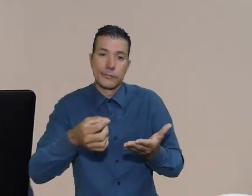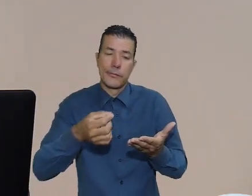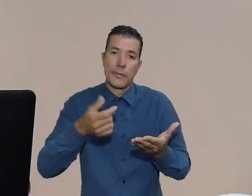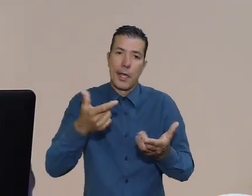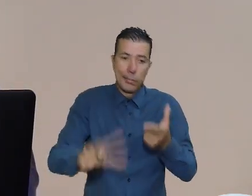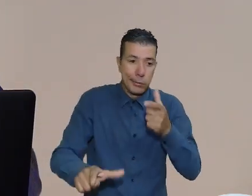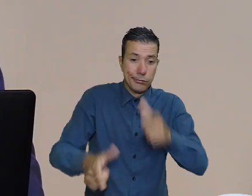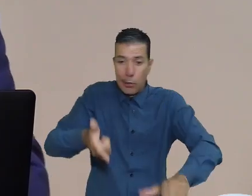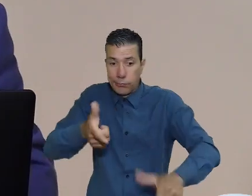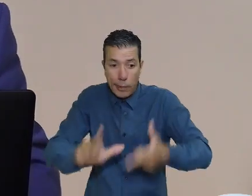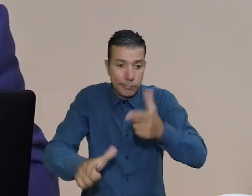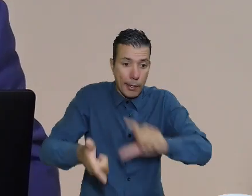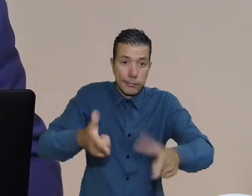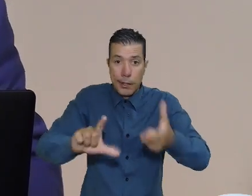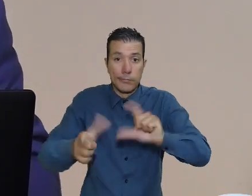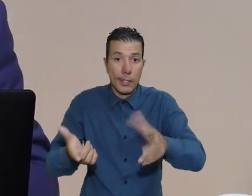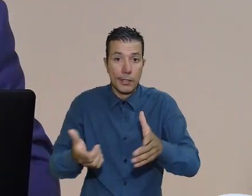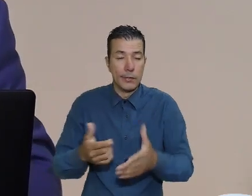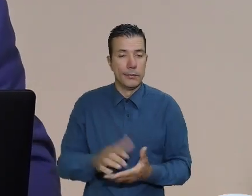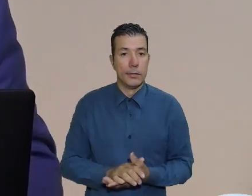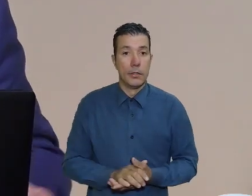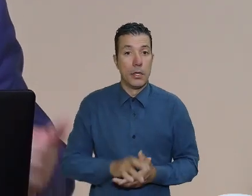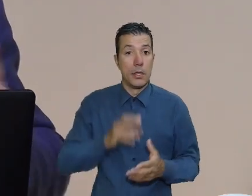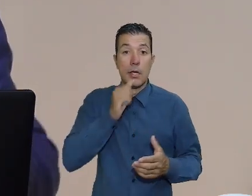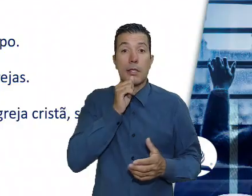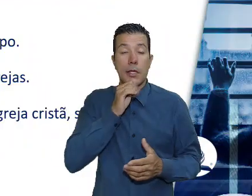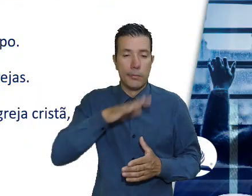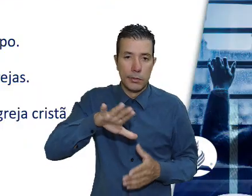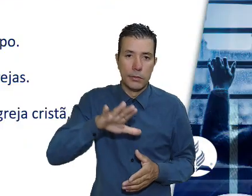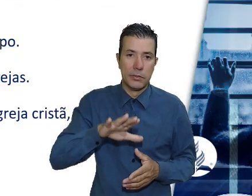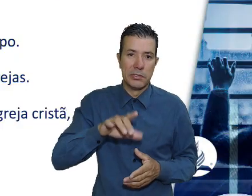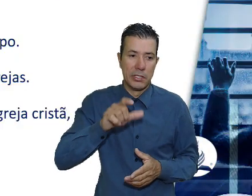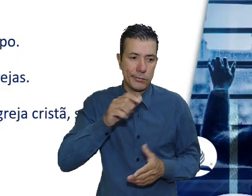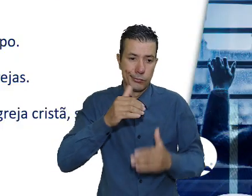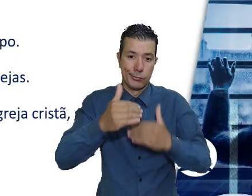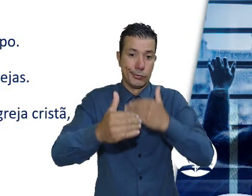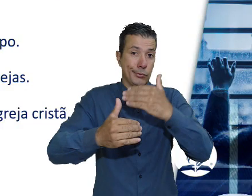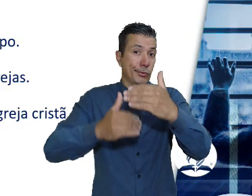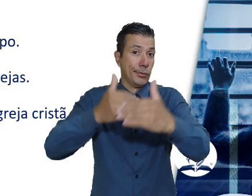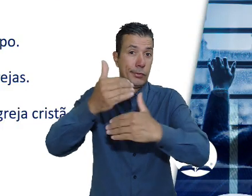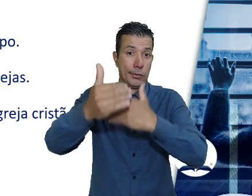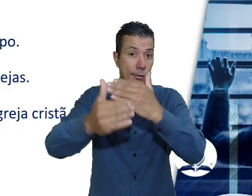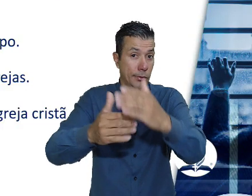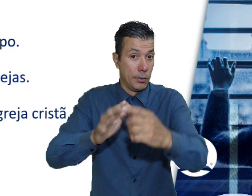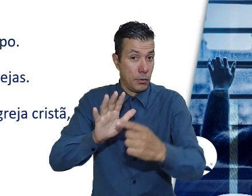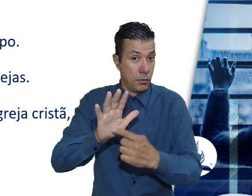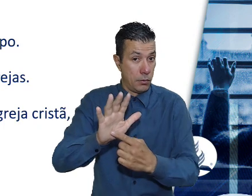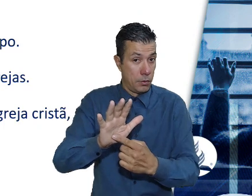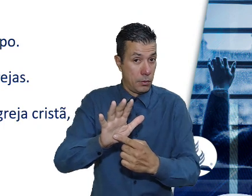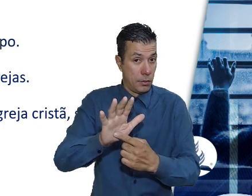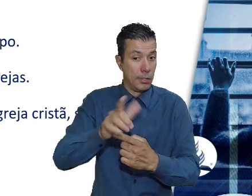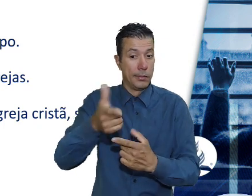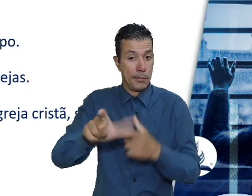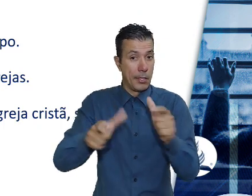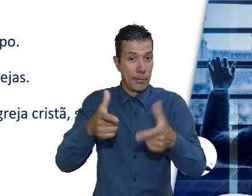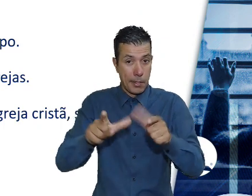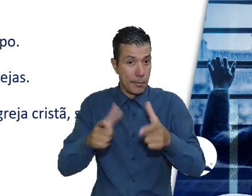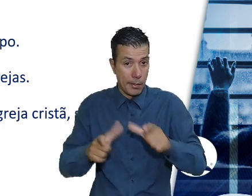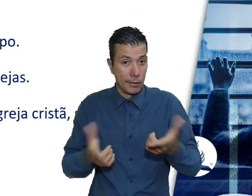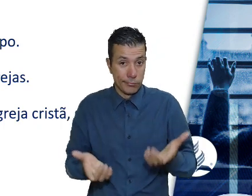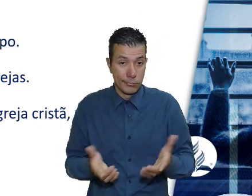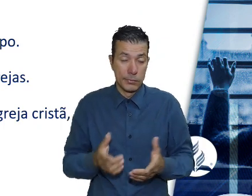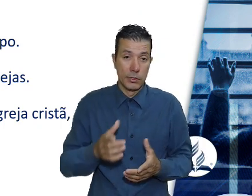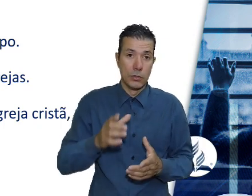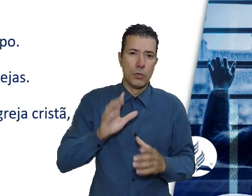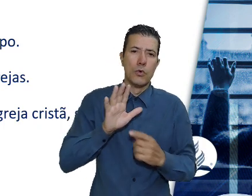nas profecias, nas revelações do Apocalipse. Por exemplo, elas não são sucessivas, mas elas são repetitivas. Por exemplo,